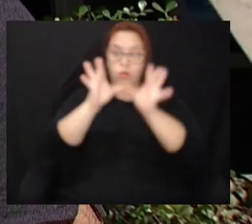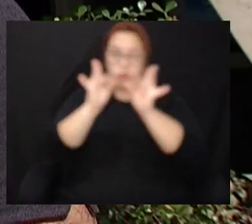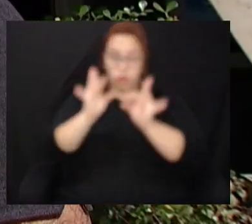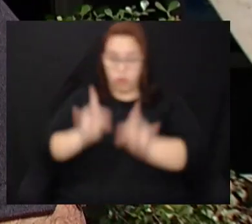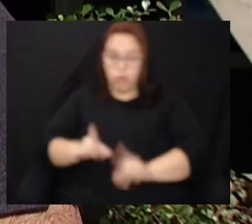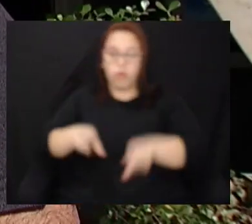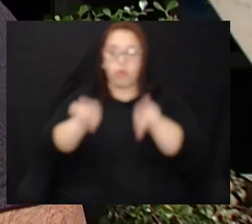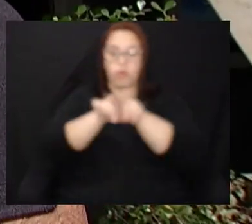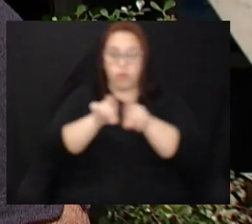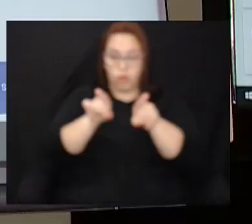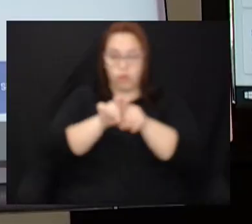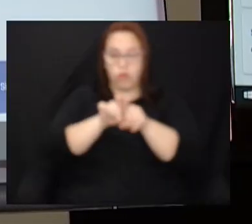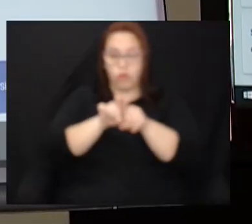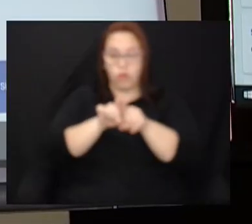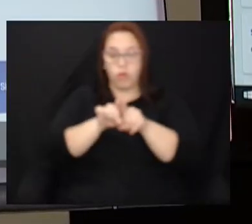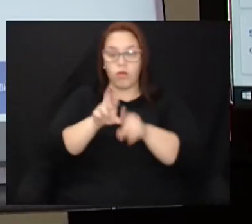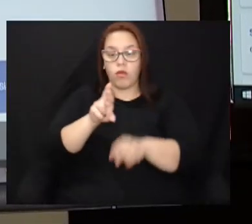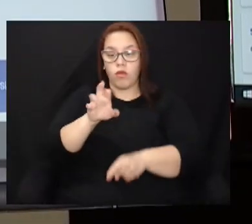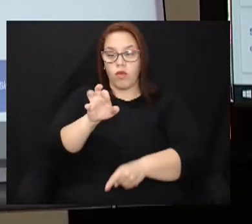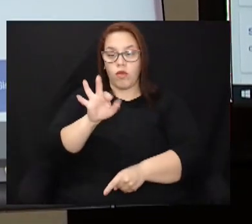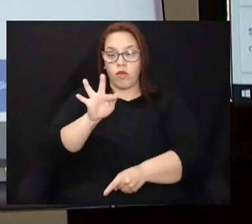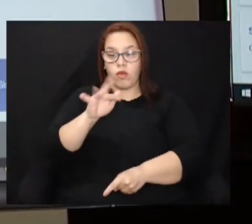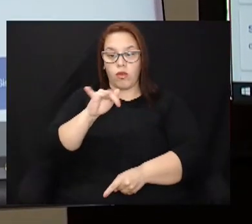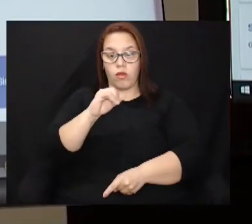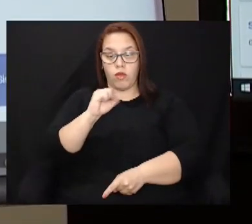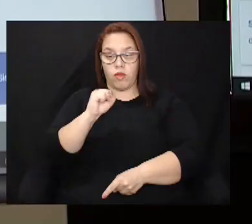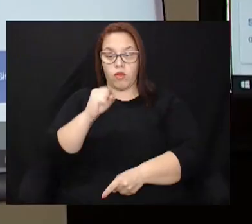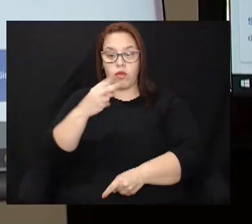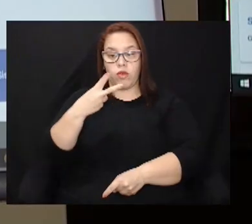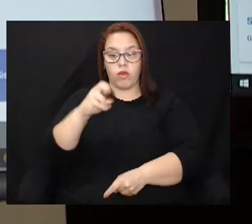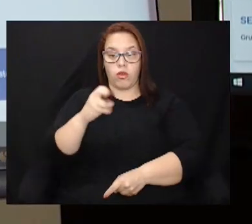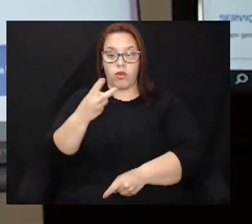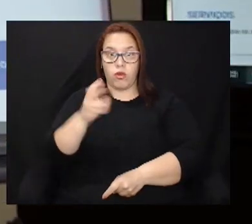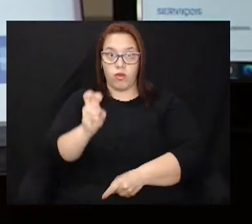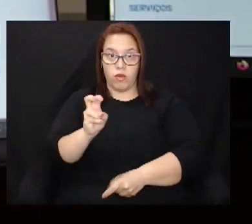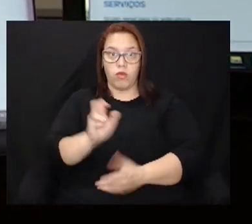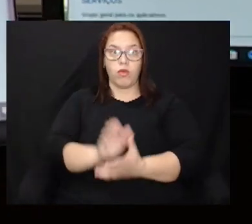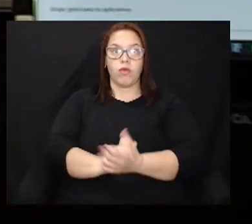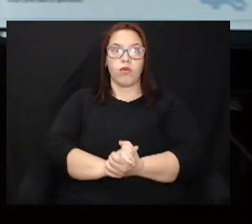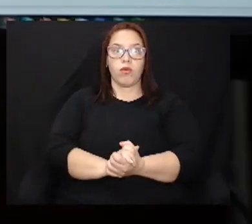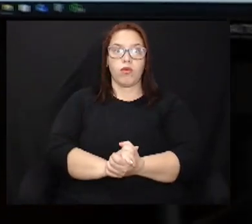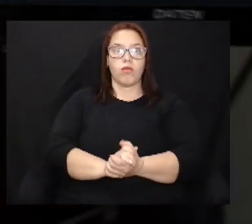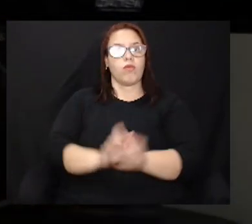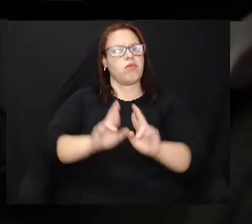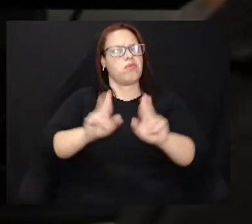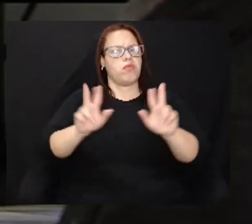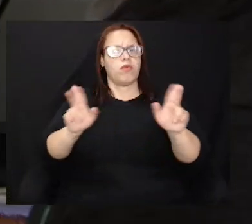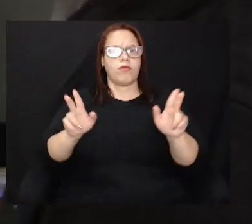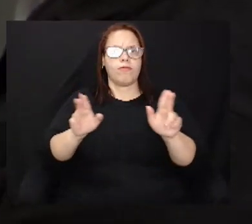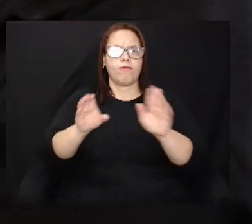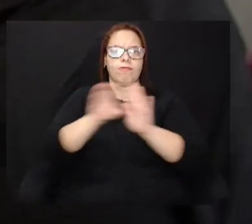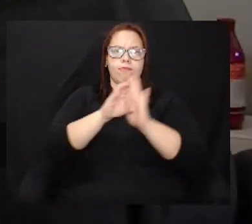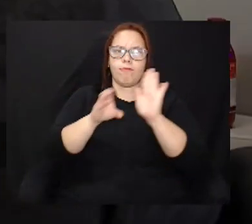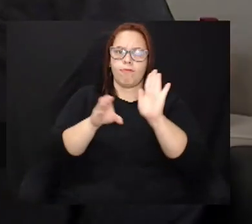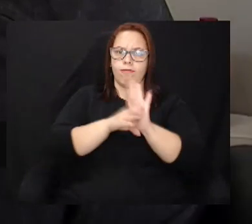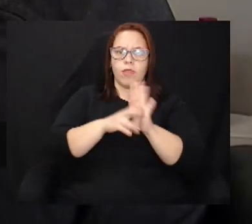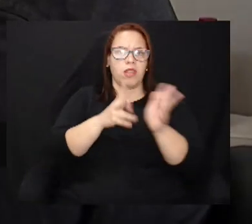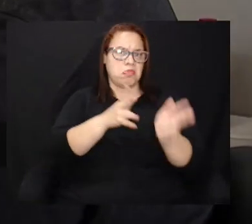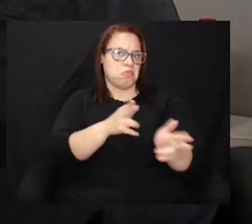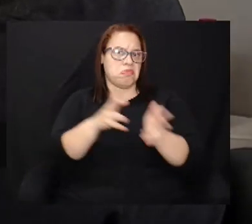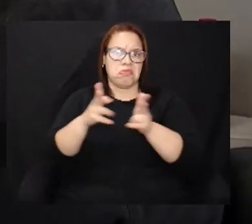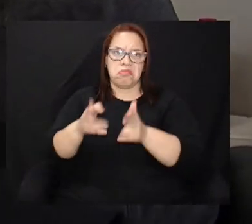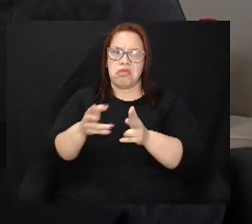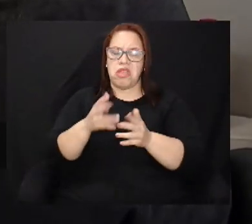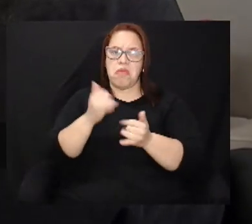o Refis 25, para facilitar a população. E diferença para o programa anterior, basicamente ele é o mesmo programa, é bem parecido.